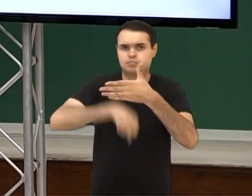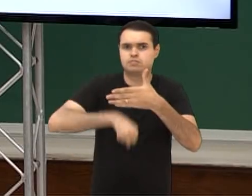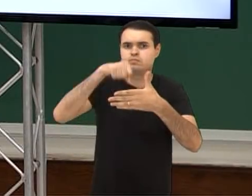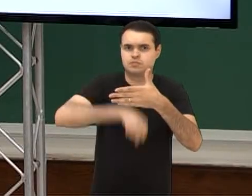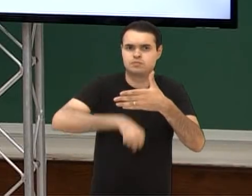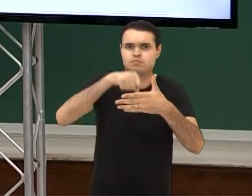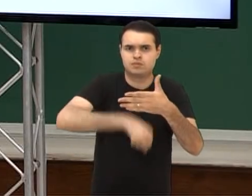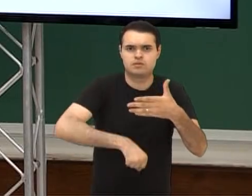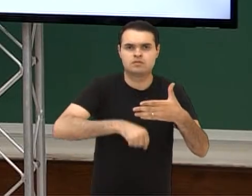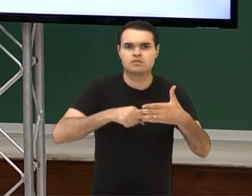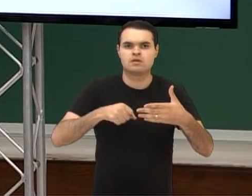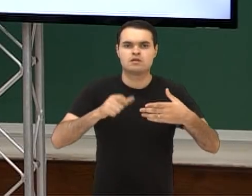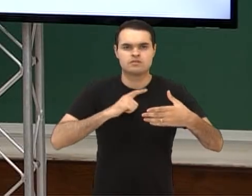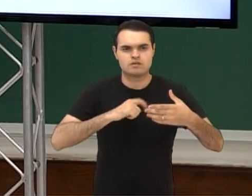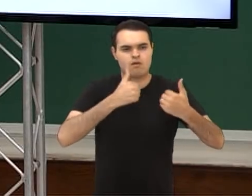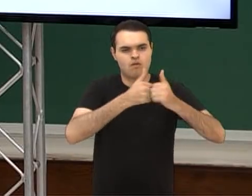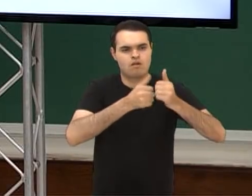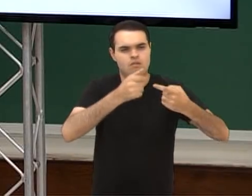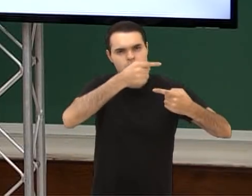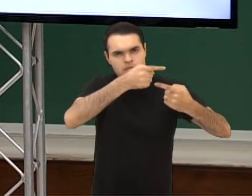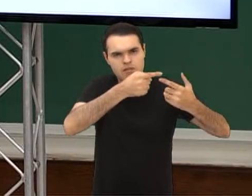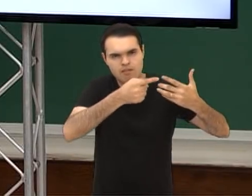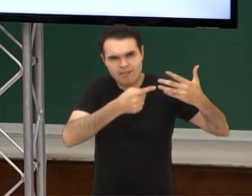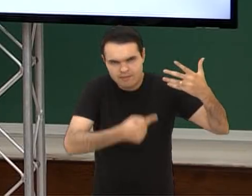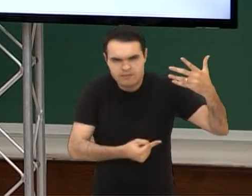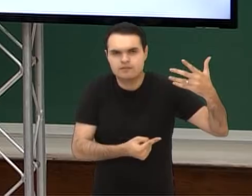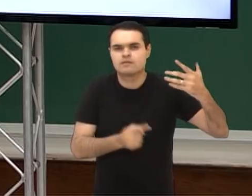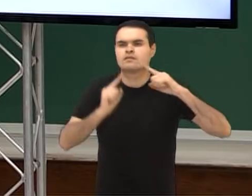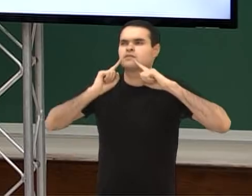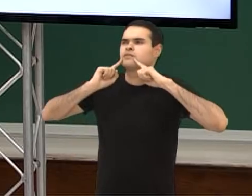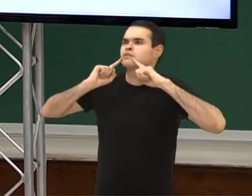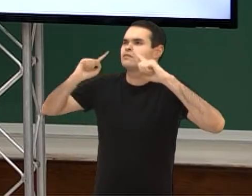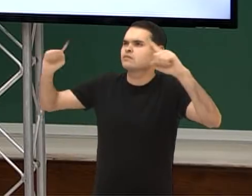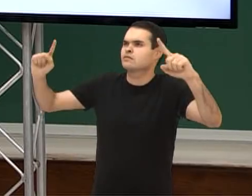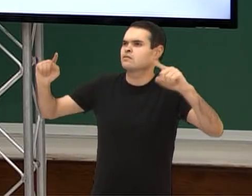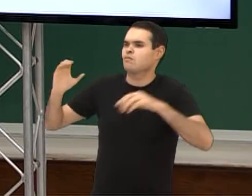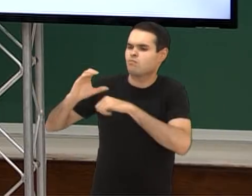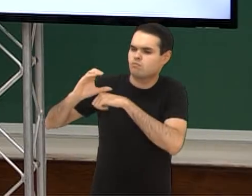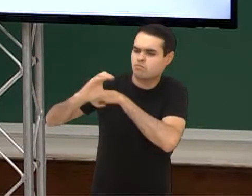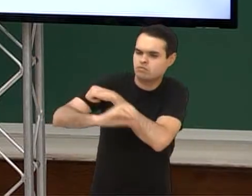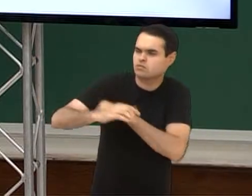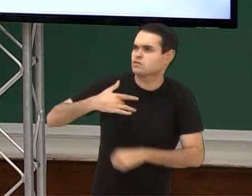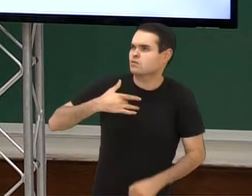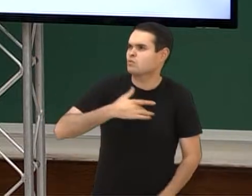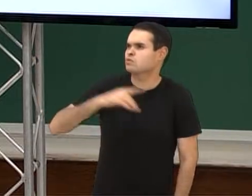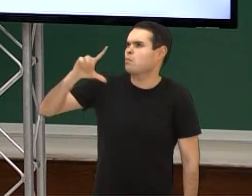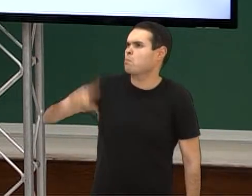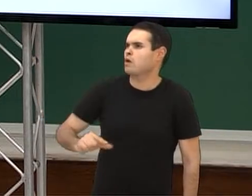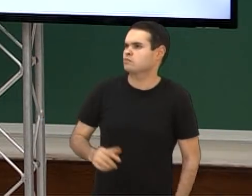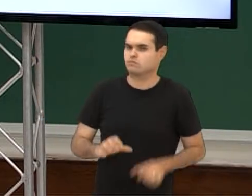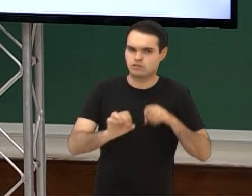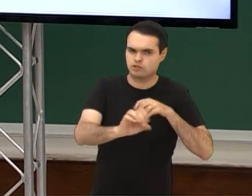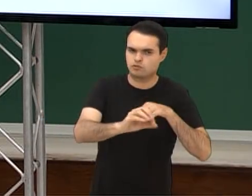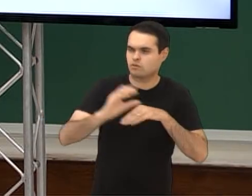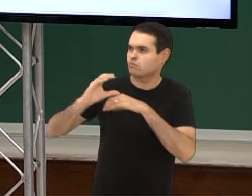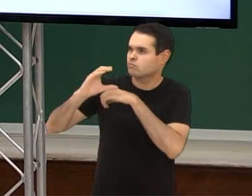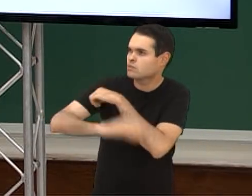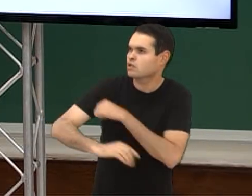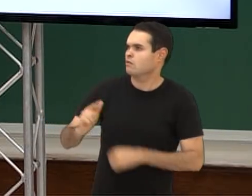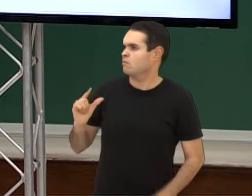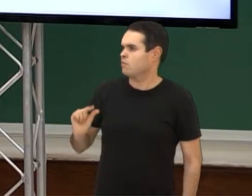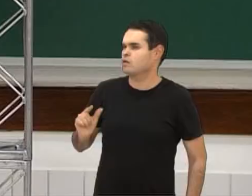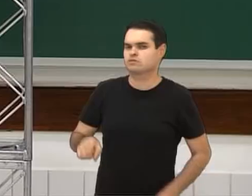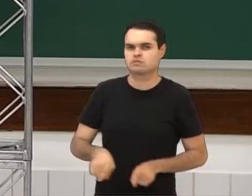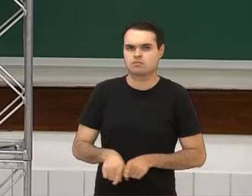os pedidos, as exigências, passando a criticar baixos investimentos em saúde e educação, como a gente